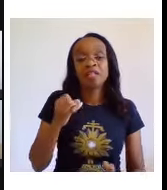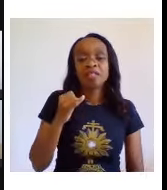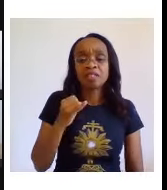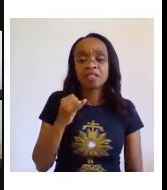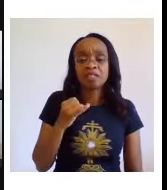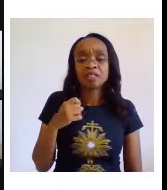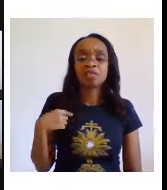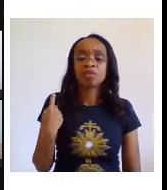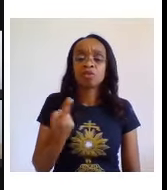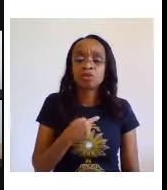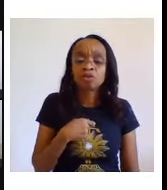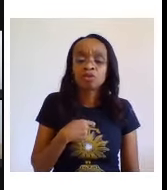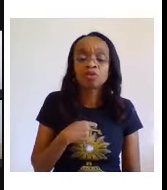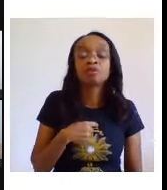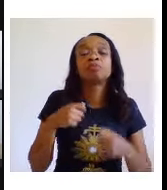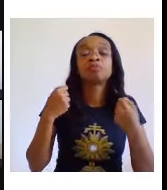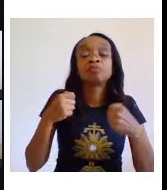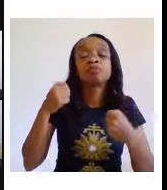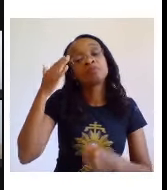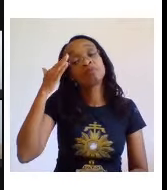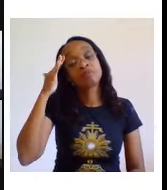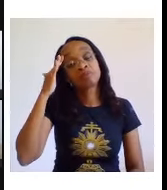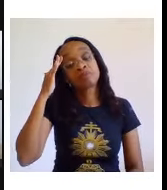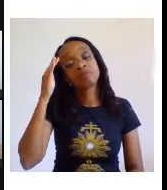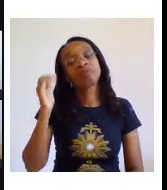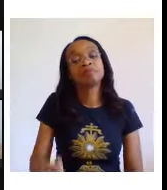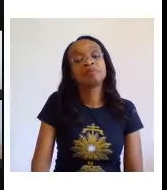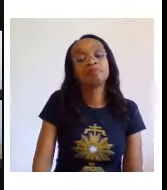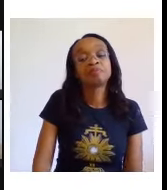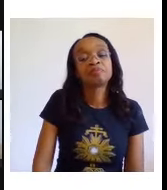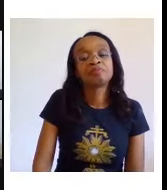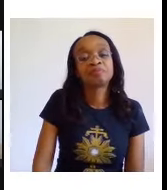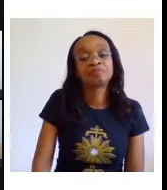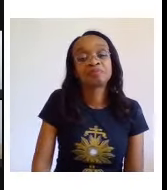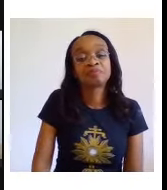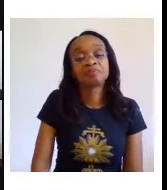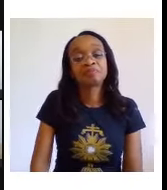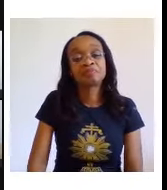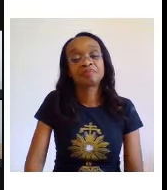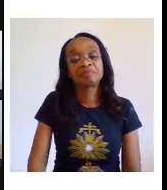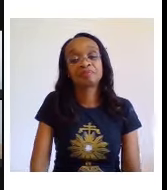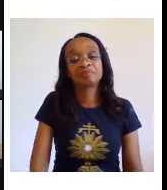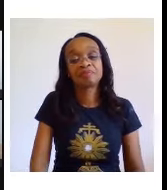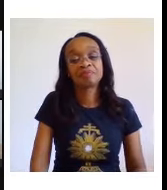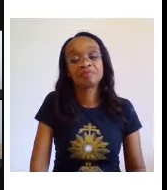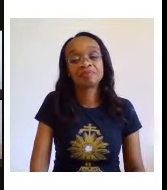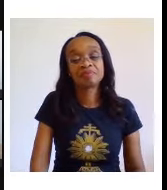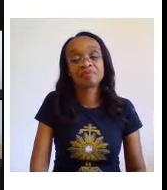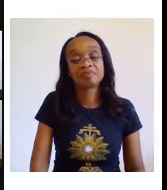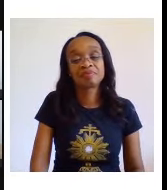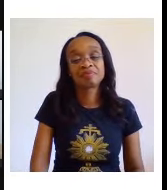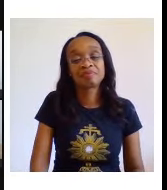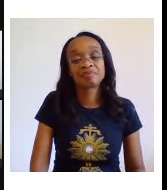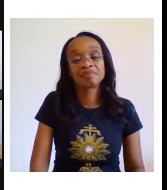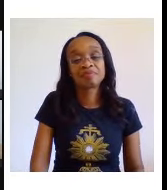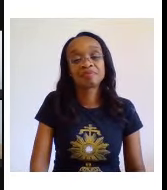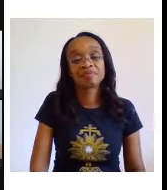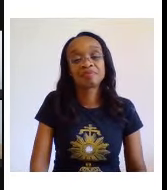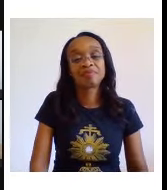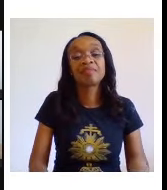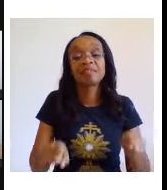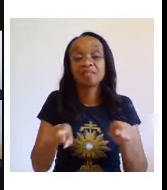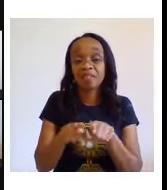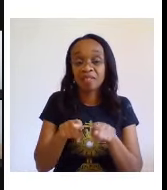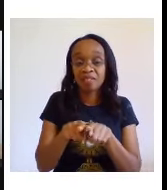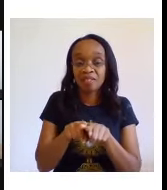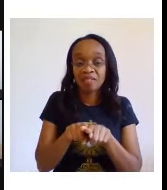com o planeta? É com o senhor. Obrigado, Eduardo, pode falar, desculpa, Beatriz. A Geralda,